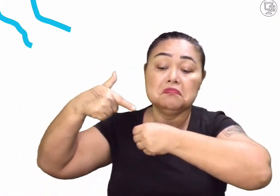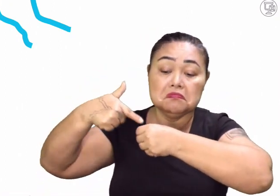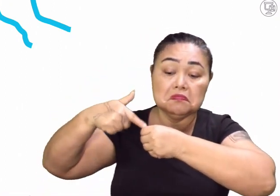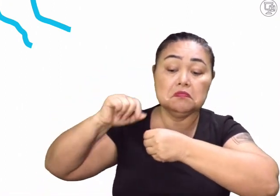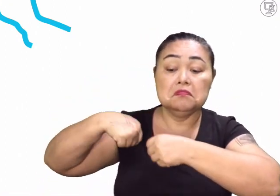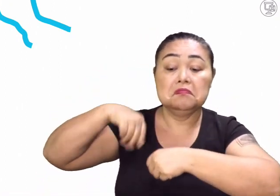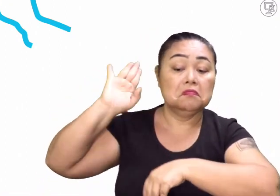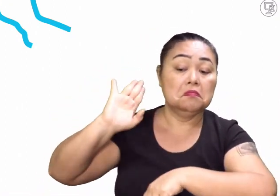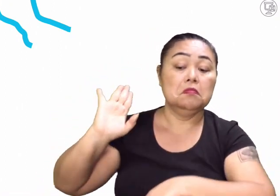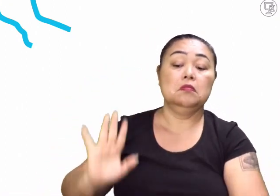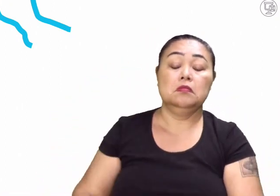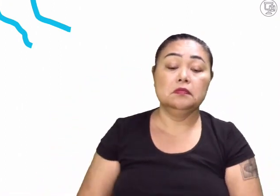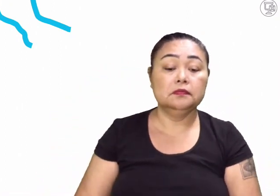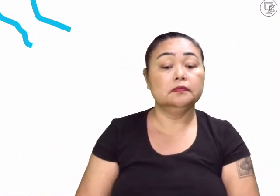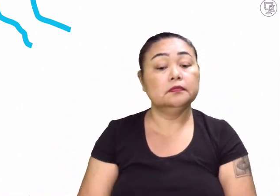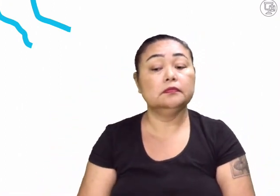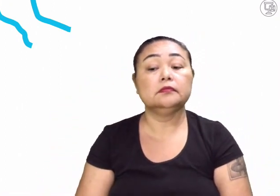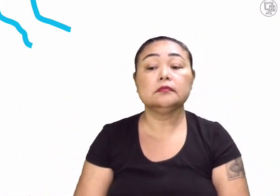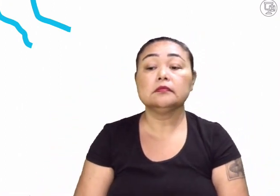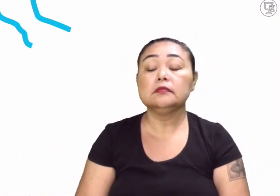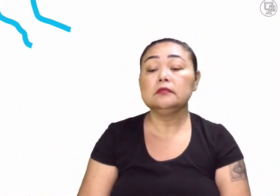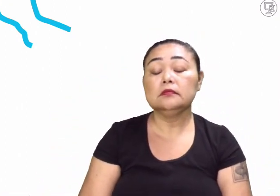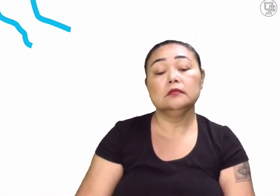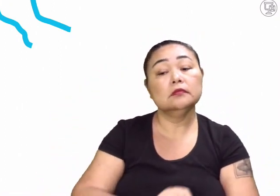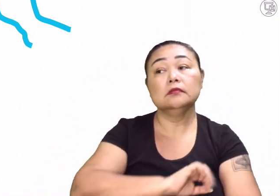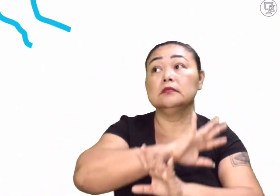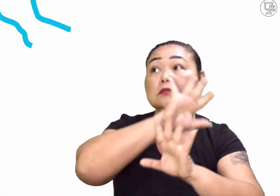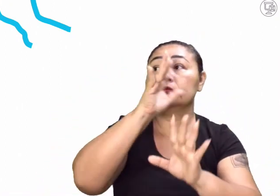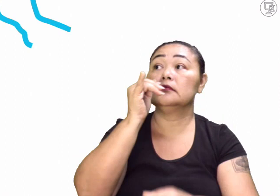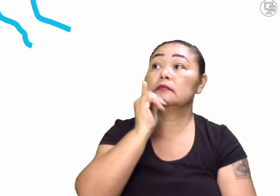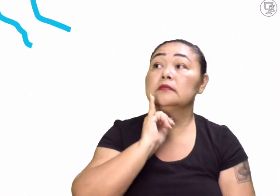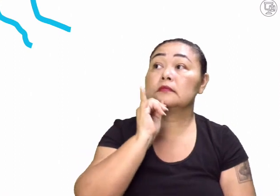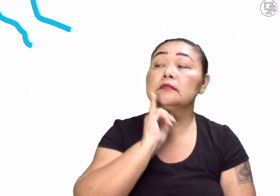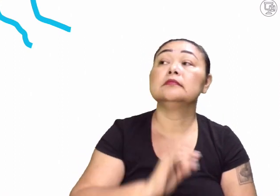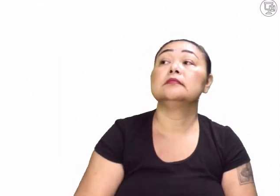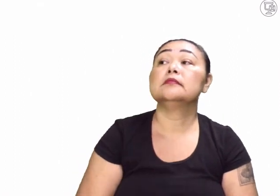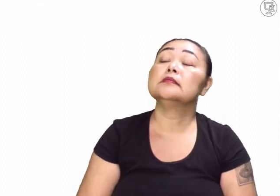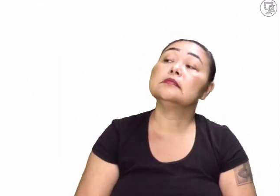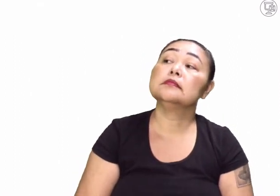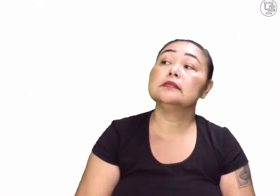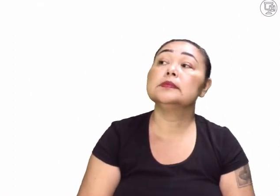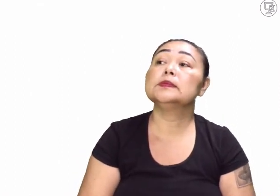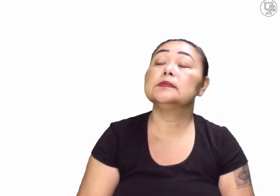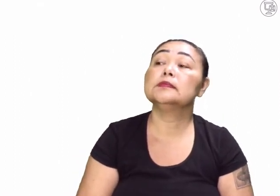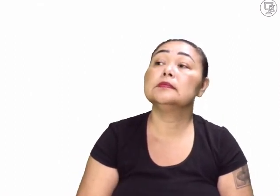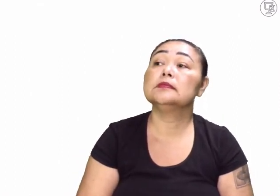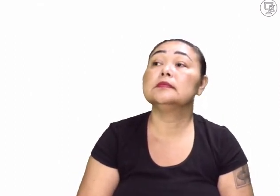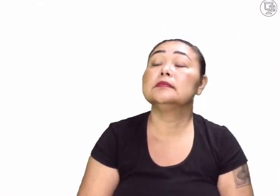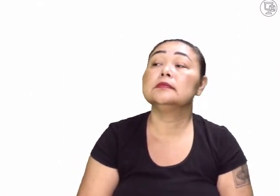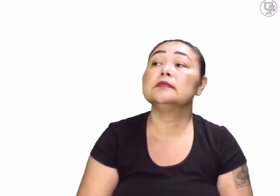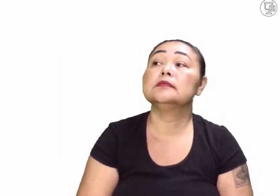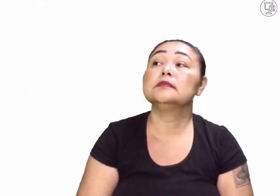mais combustível. Exatamente. Só para deixar mais claro esse exemplo, né, professor Jorge? É isso aí.